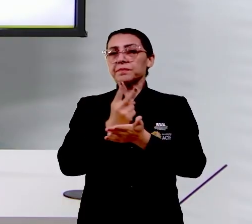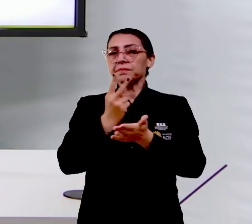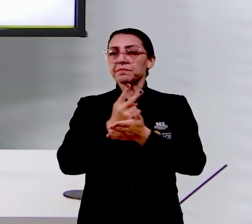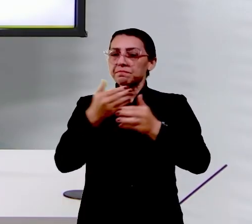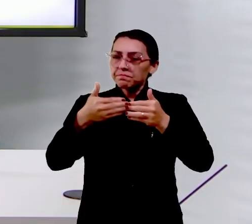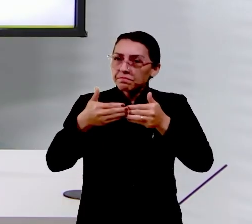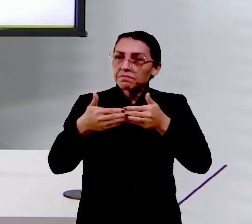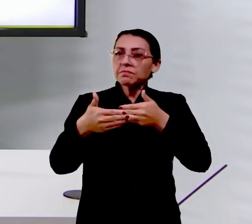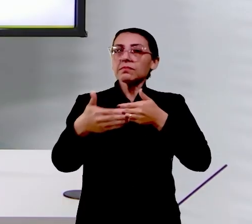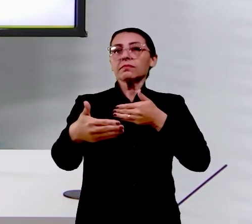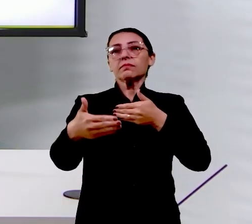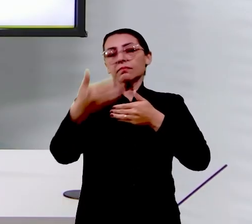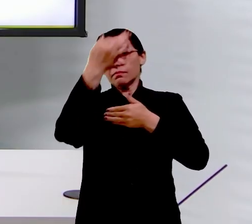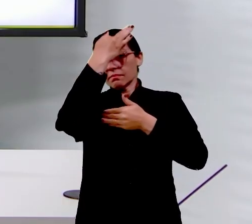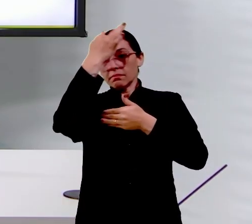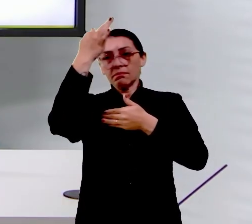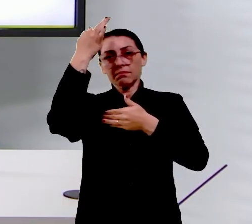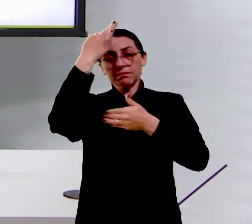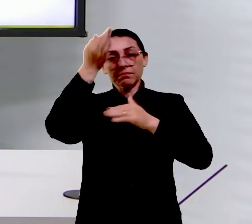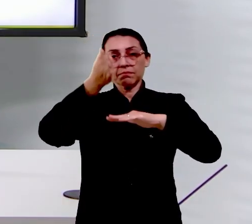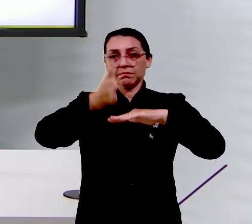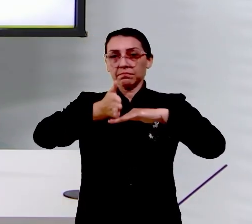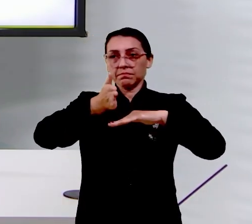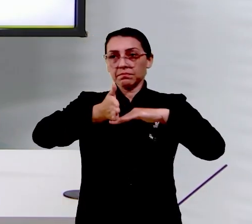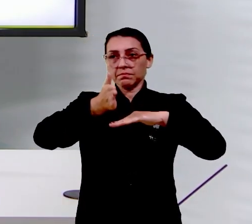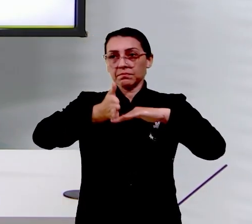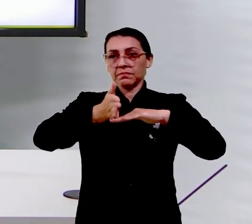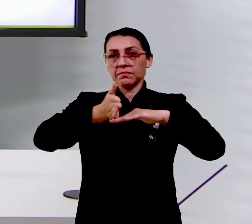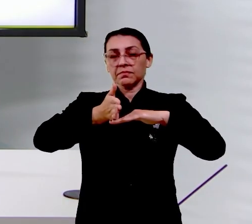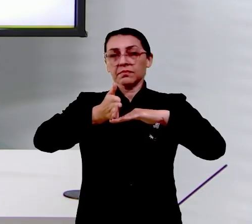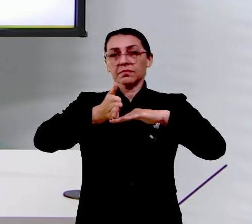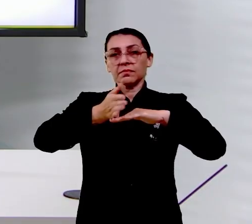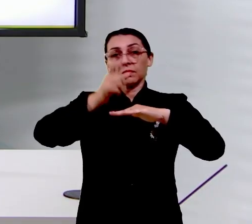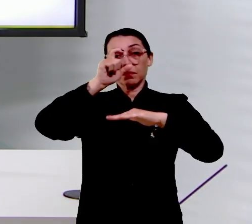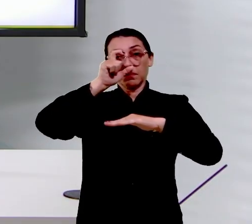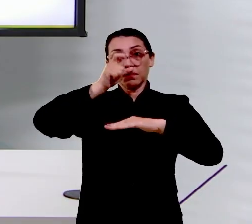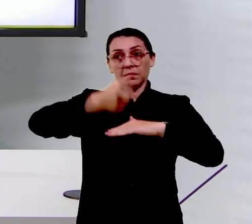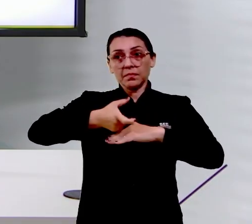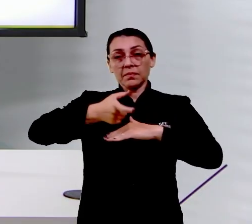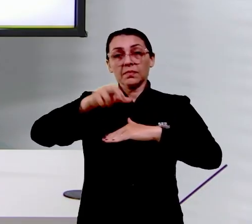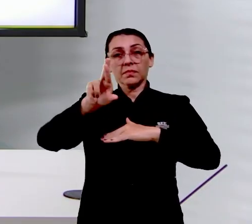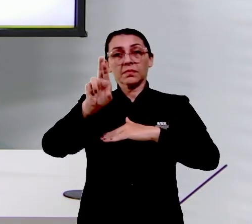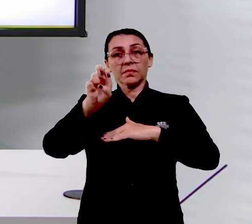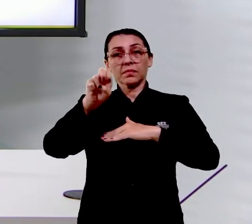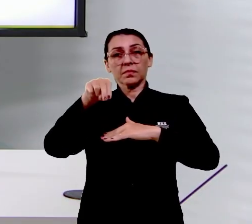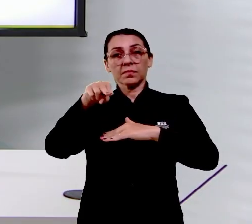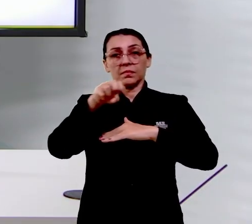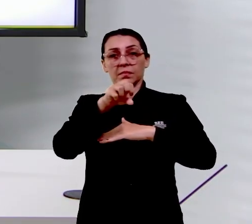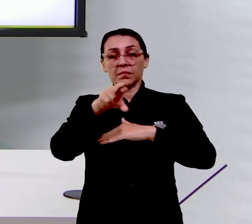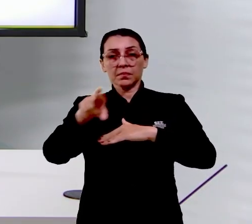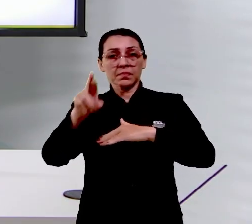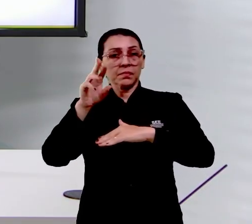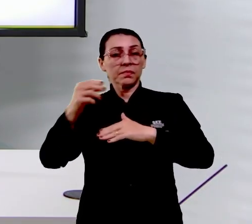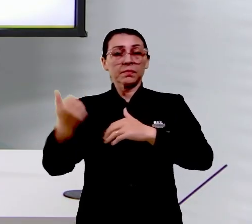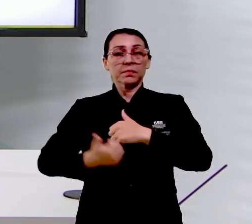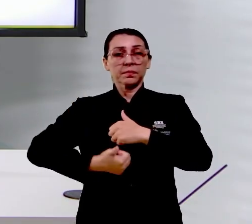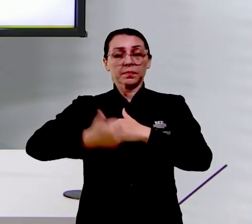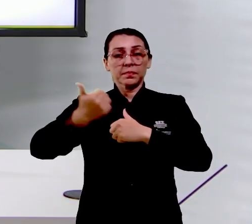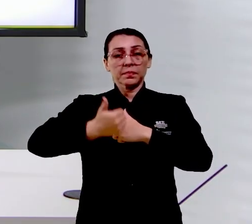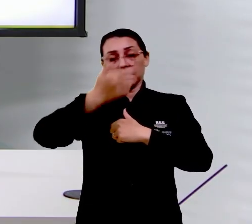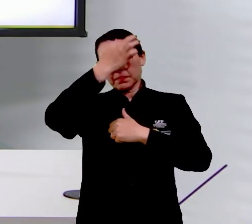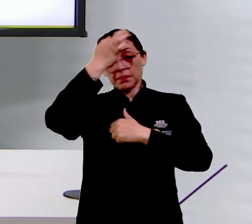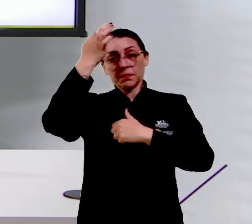passo inicial da filosofia moderna. Na verdade, o René Descartes é um dos pioneiros no pensamento filosófico